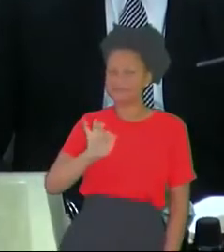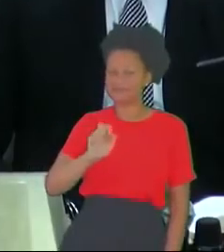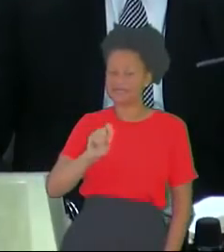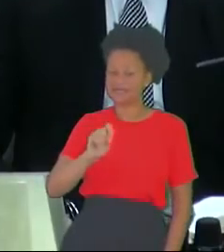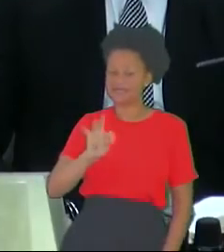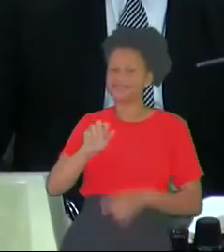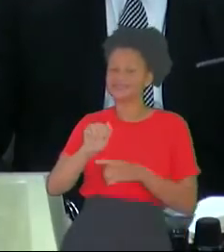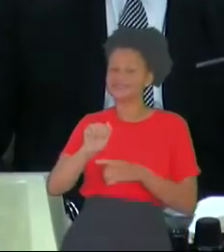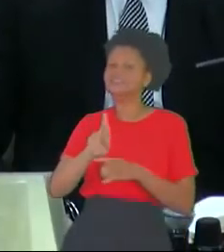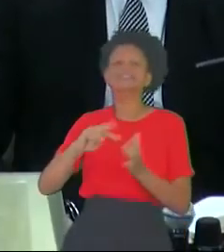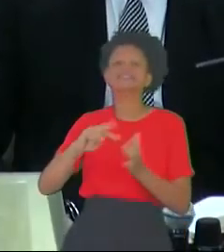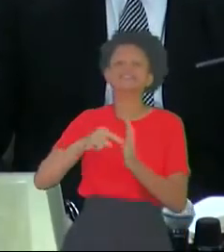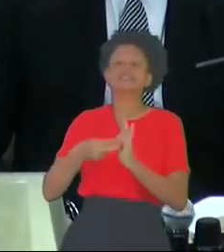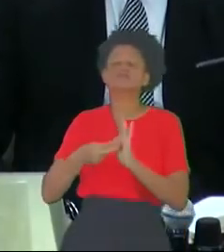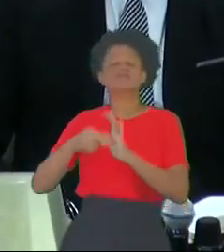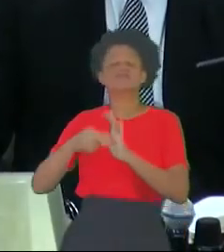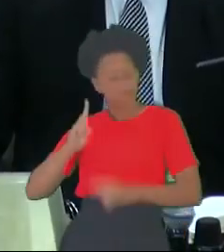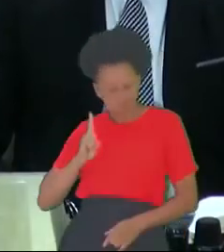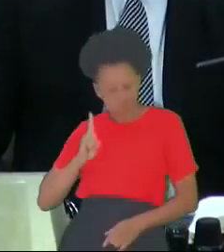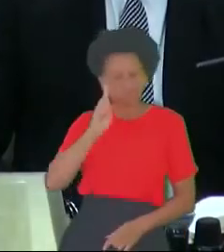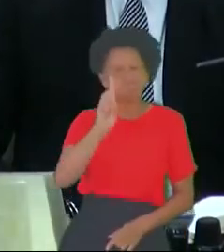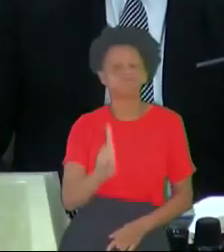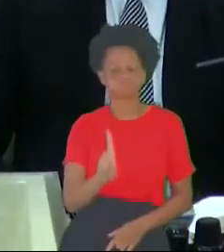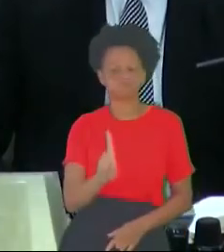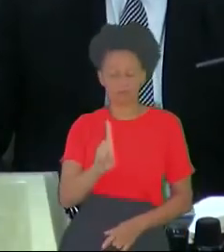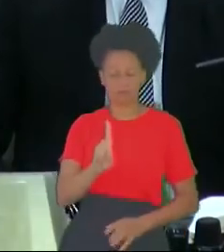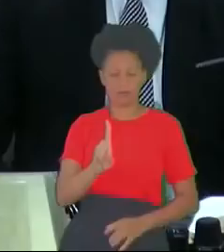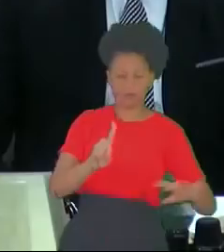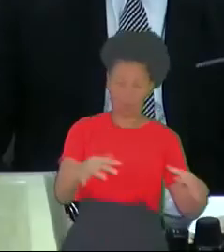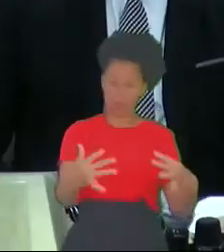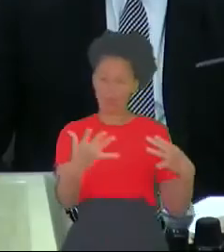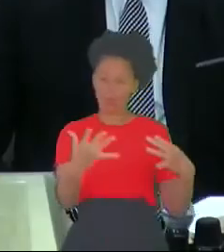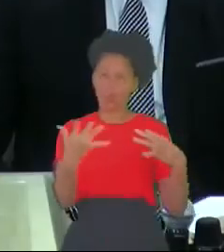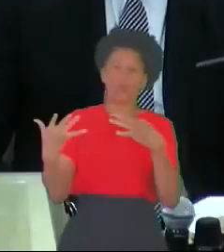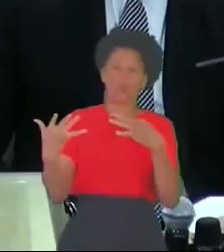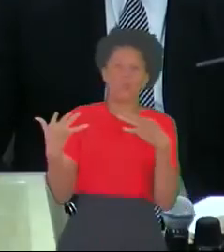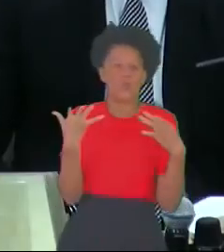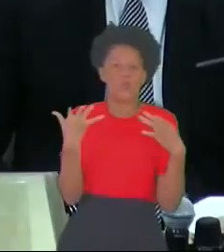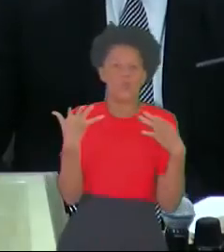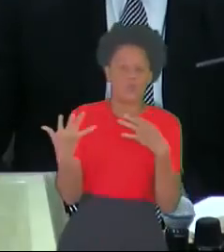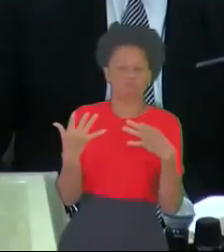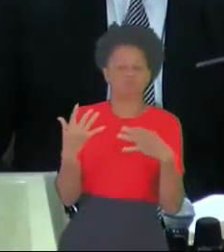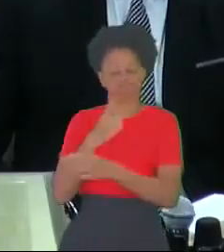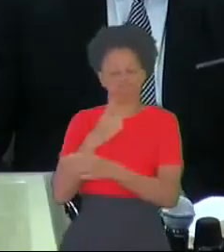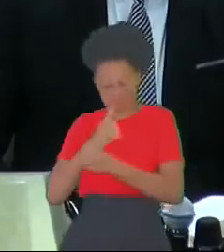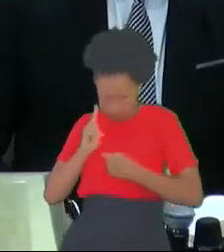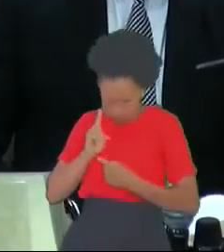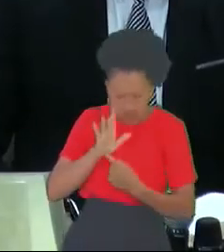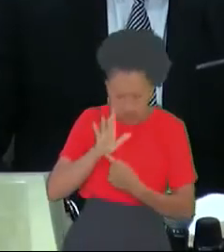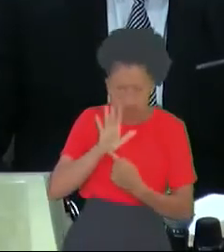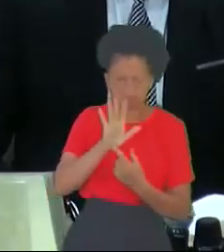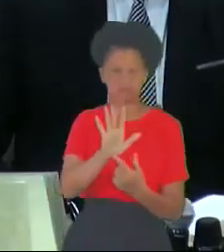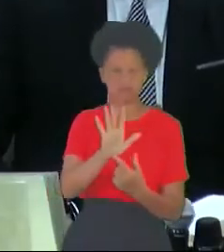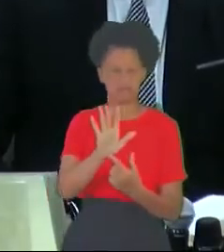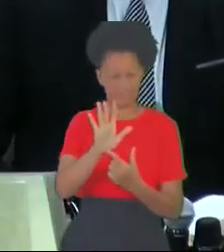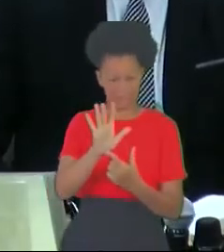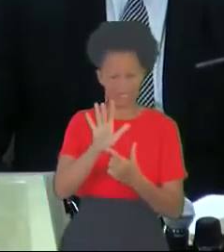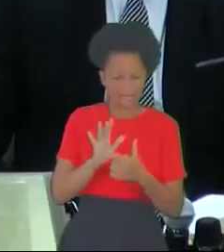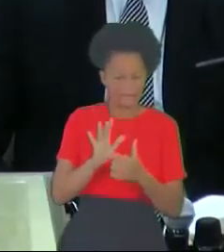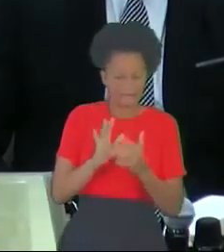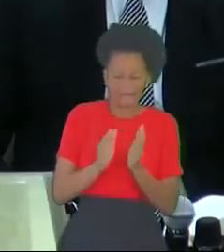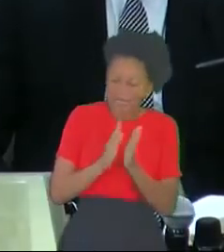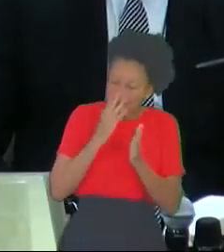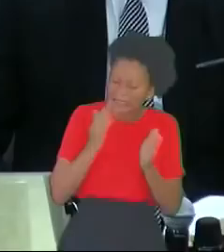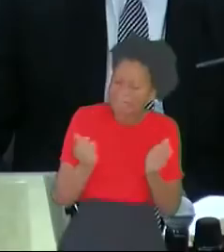aparecer, manifestar é fazer notório, é apresentar algo que está, mas não está